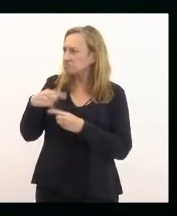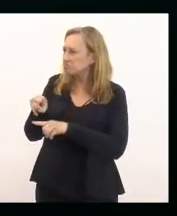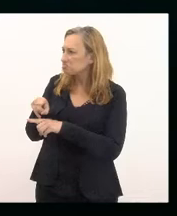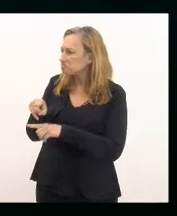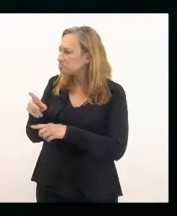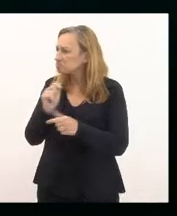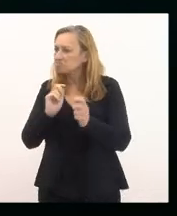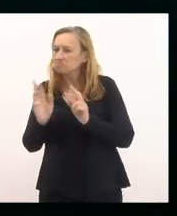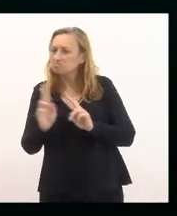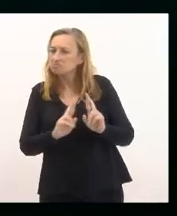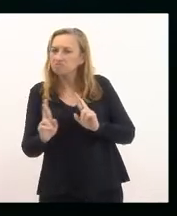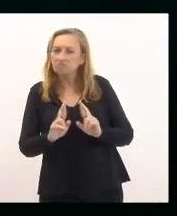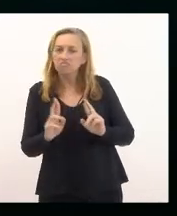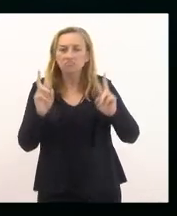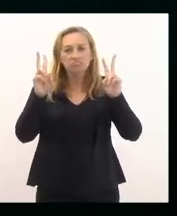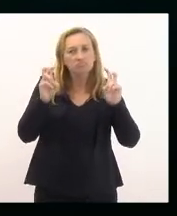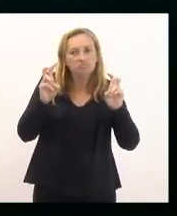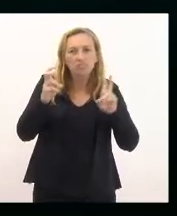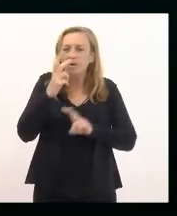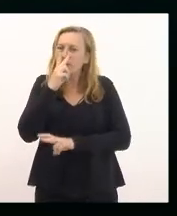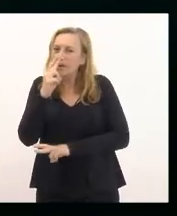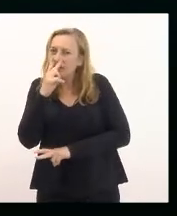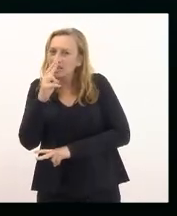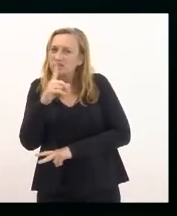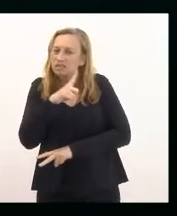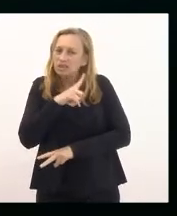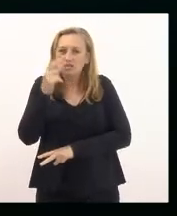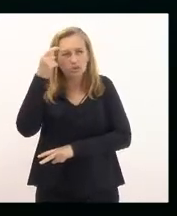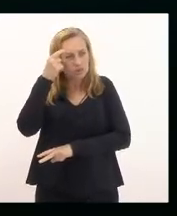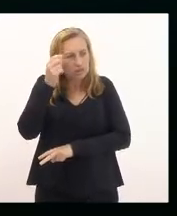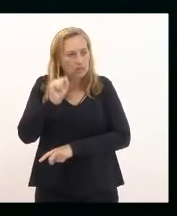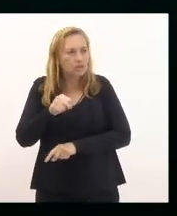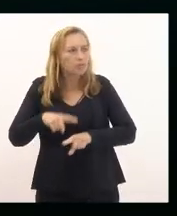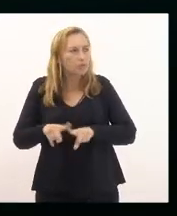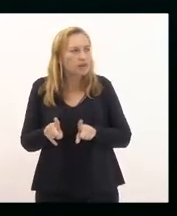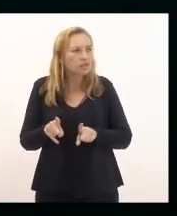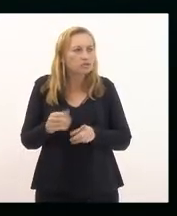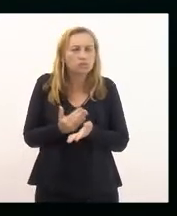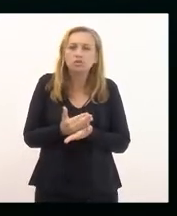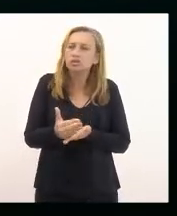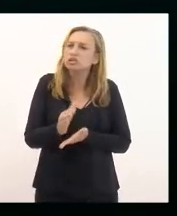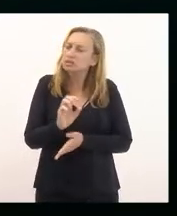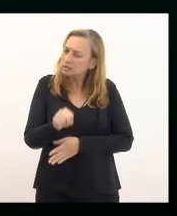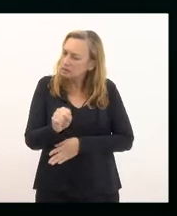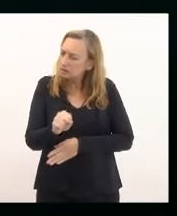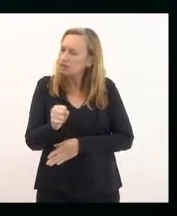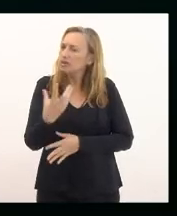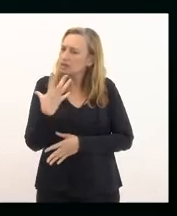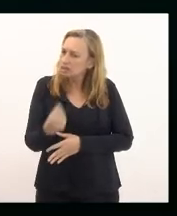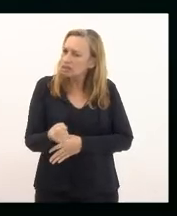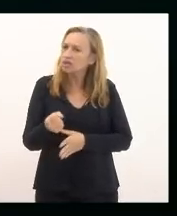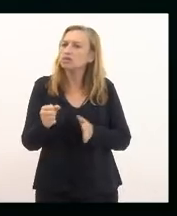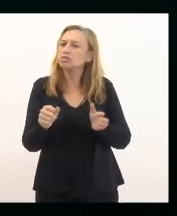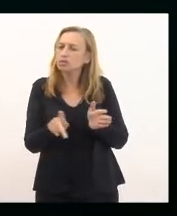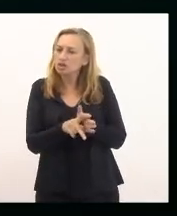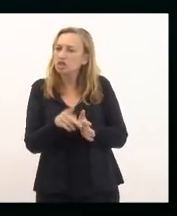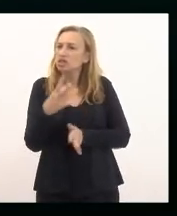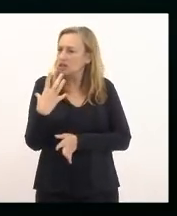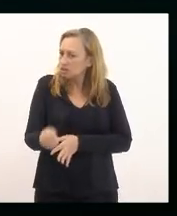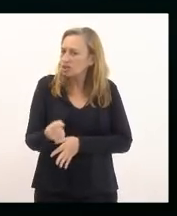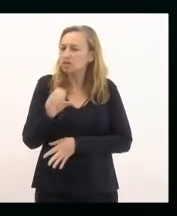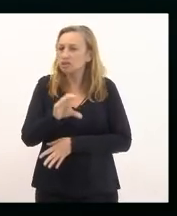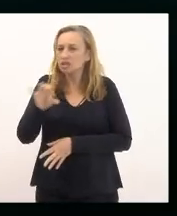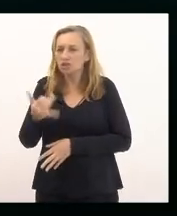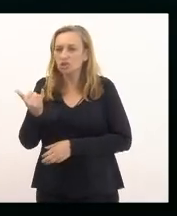em relação a isso. Parece que houve um certo consenso. Mas, a princípio, é favorável ao projeto e favorável à